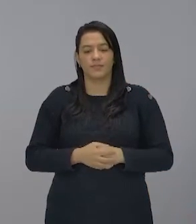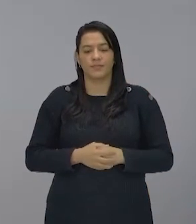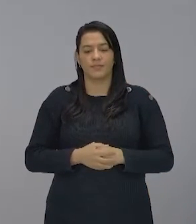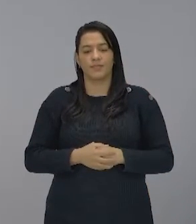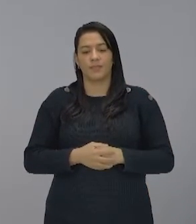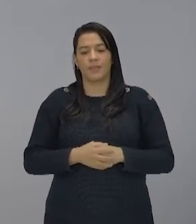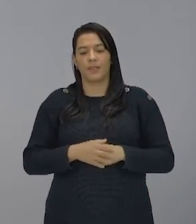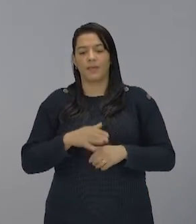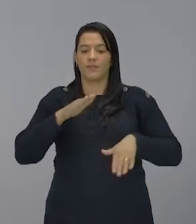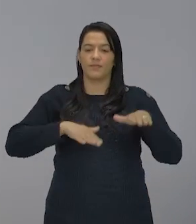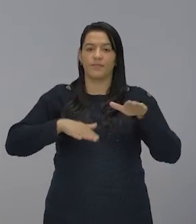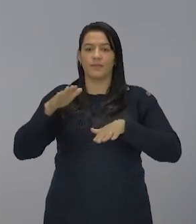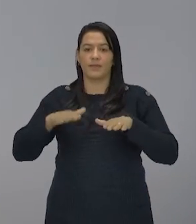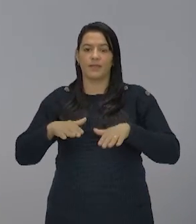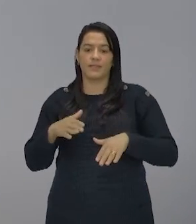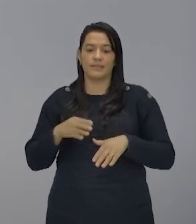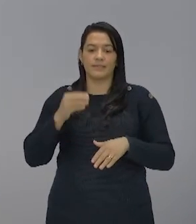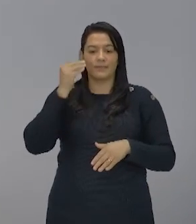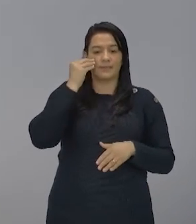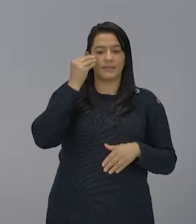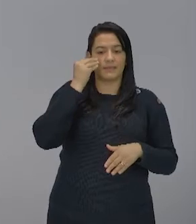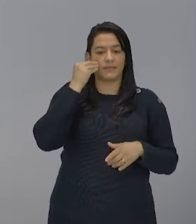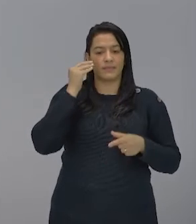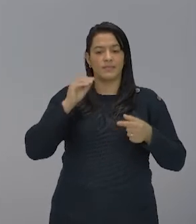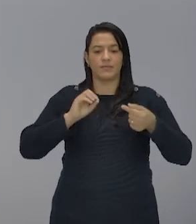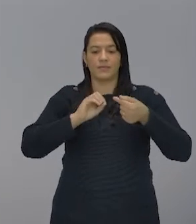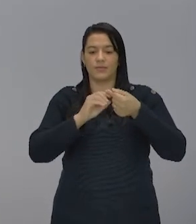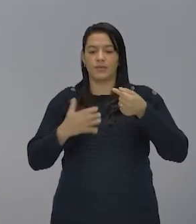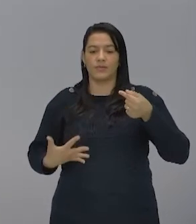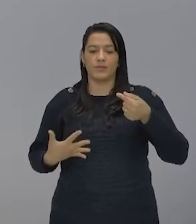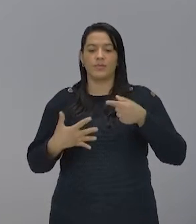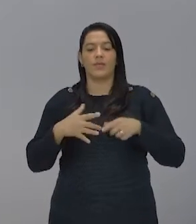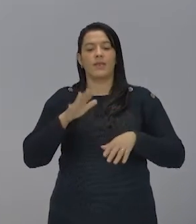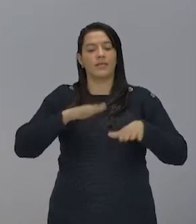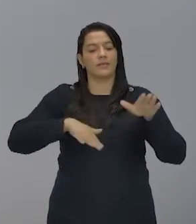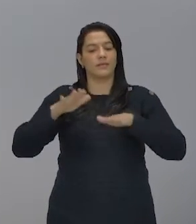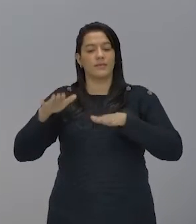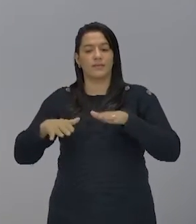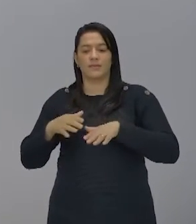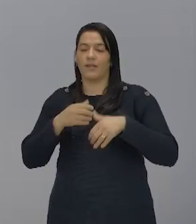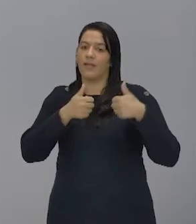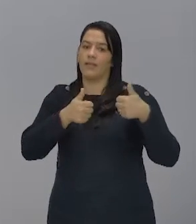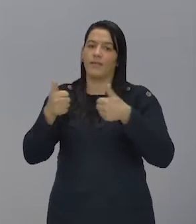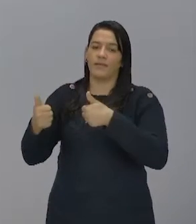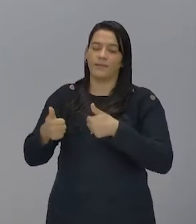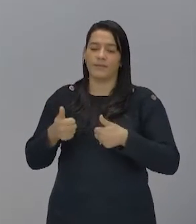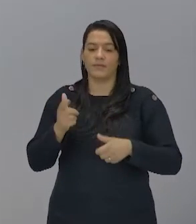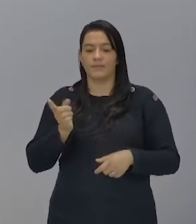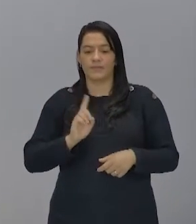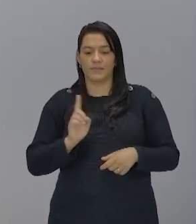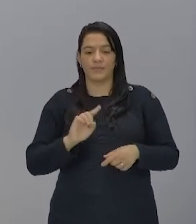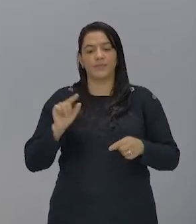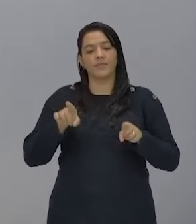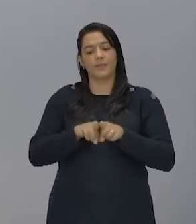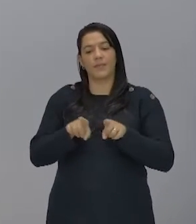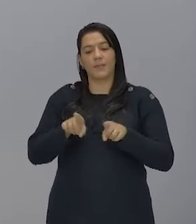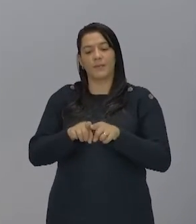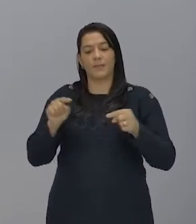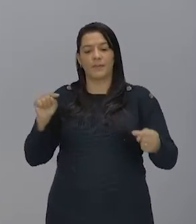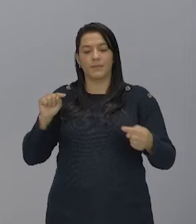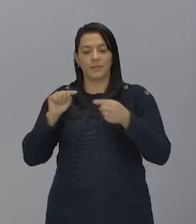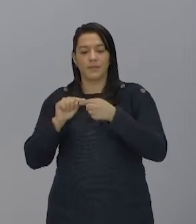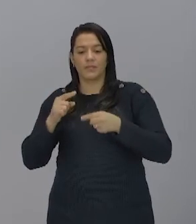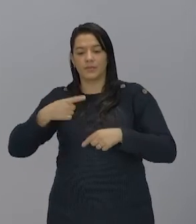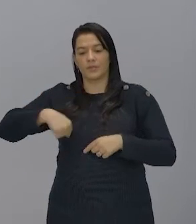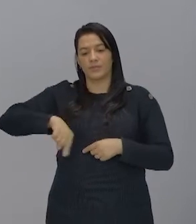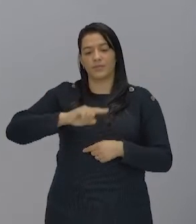fica ali dependendo do Google Tradutor ali, nem sempre vai dar muito certo, né? E tem muito a ver também com a gente que aprendeu